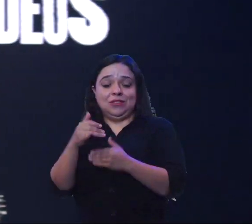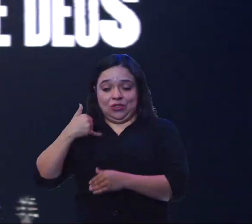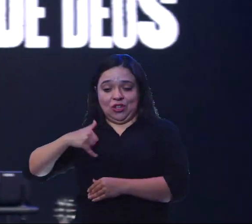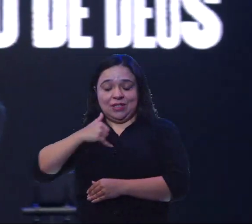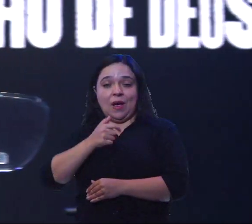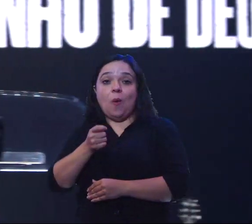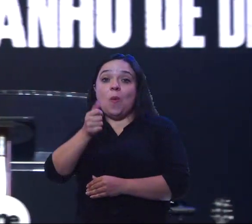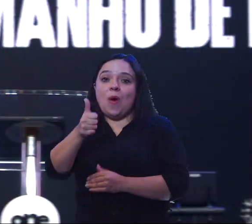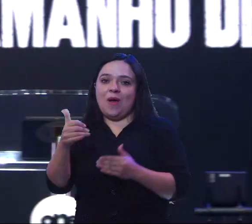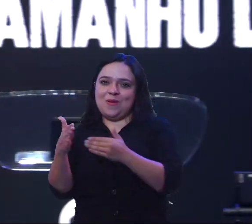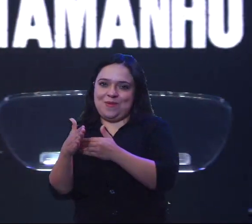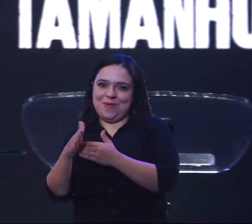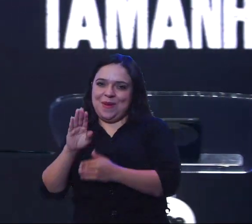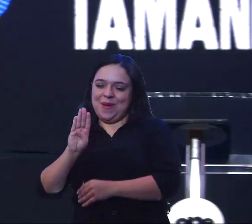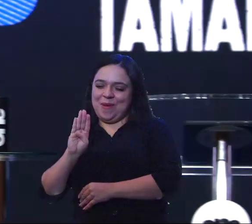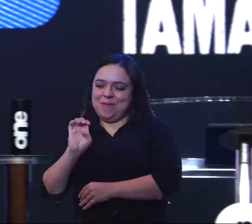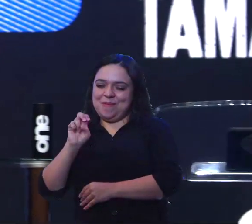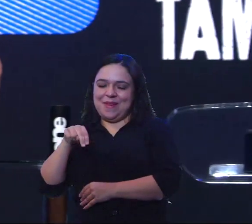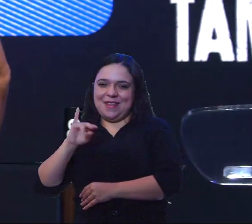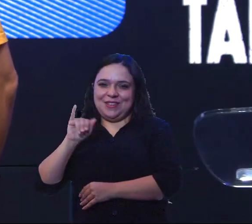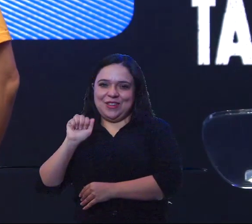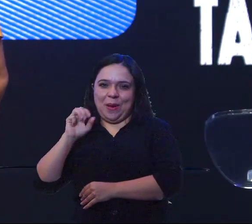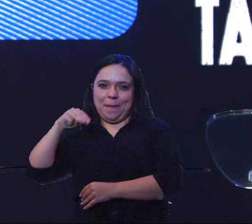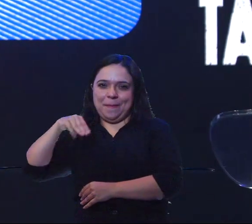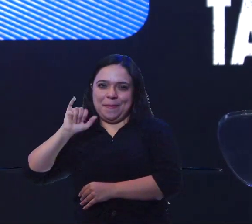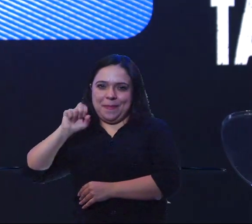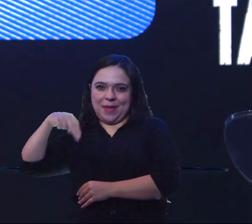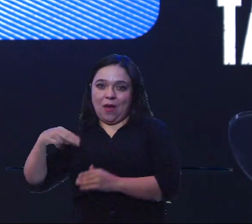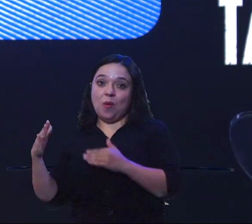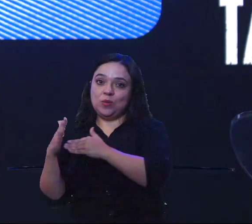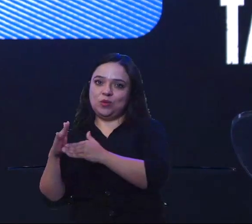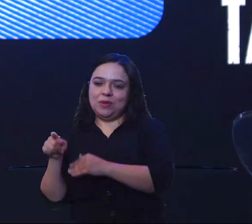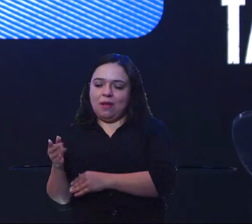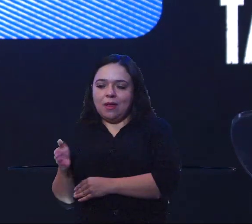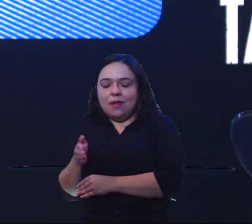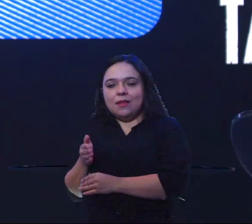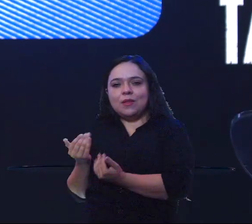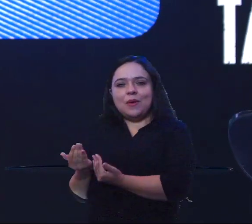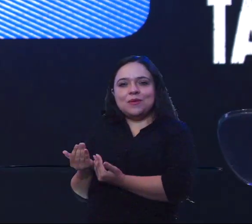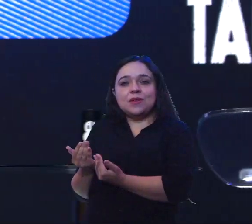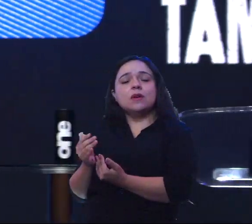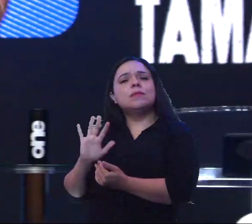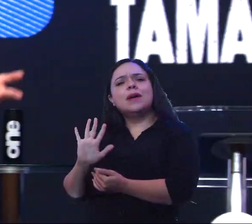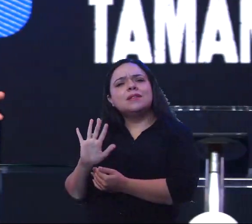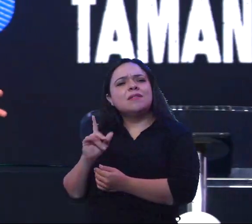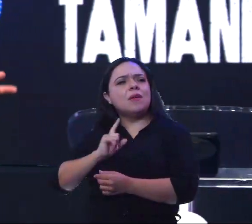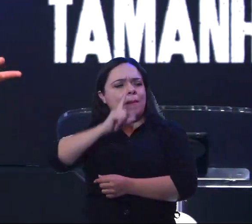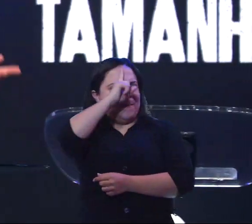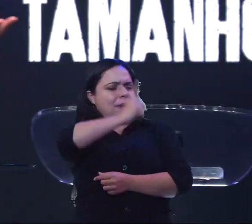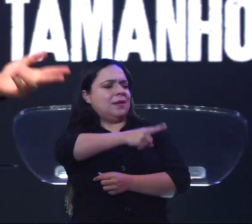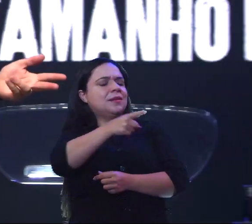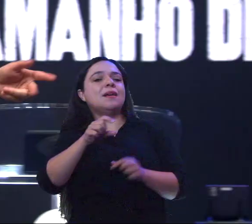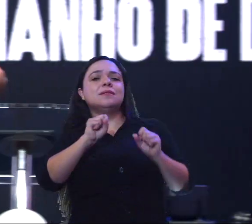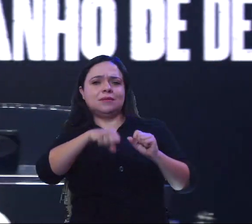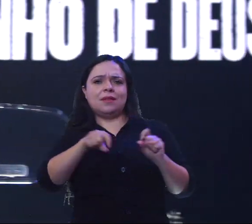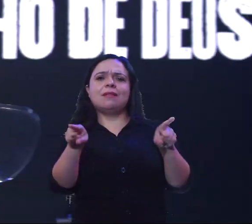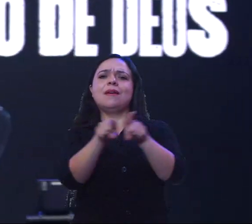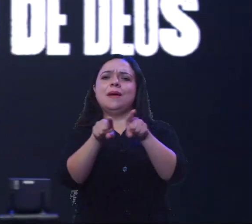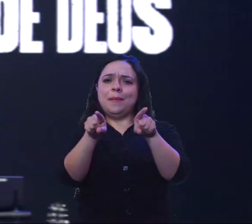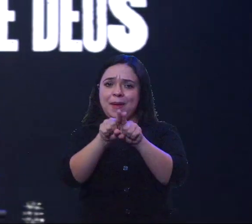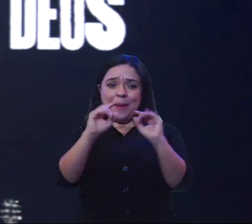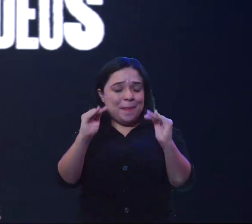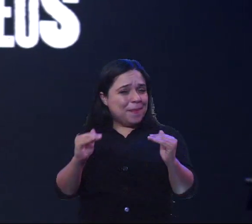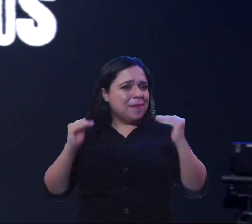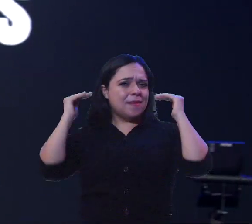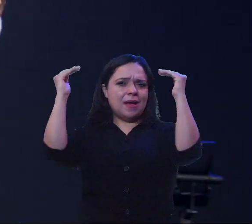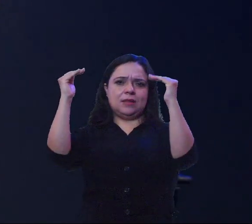José, o caçula que é Benjamim, vai lá e vai dizer que ele, na verdade, vai mandar em todo mundo. E para piorar, vem o segundo sonho, onde ele vai dizer que, além